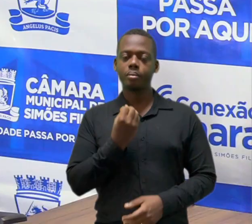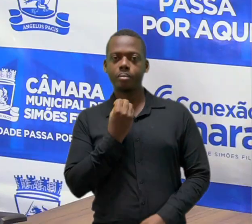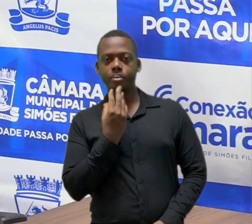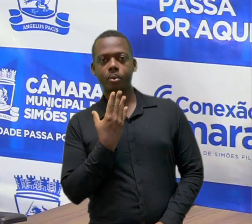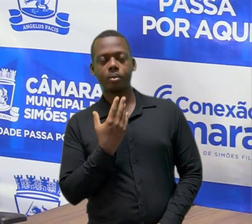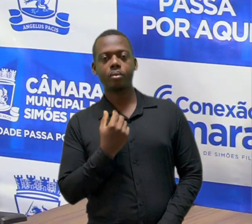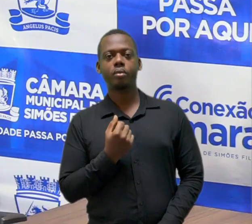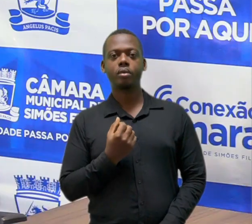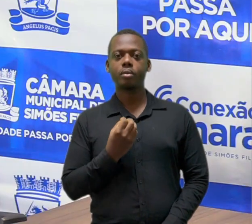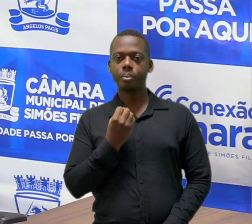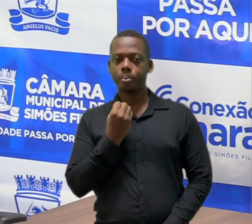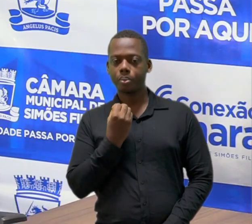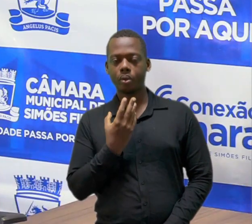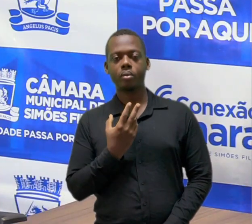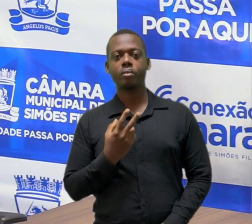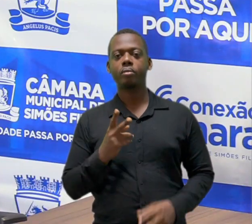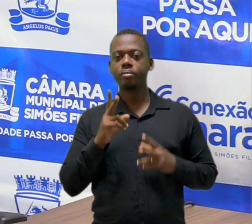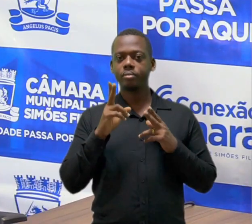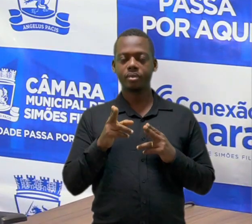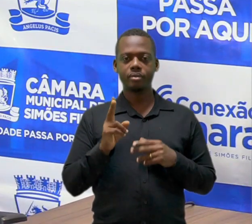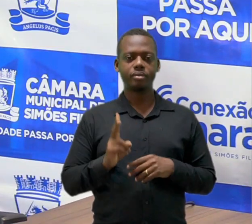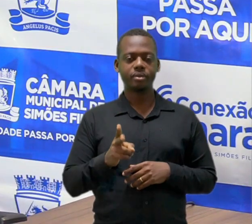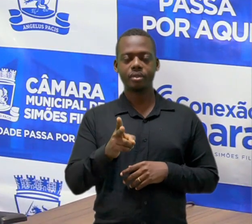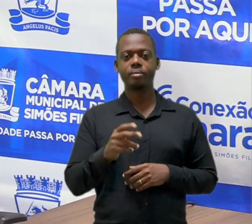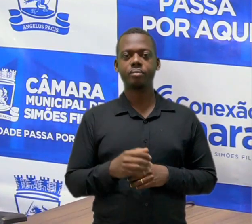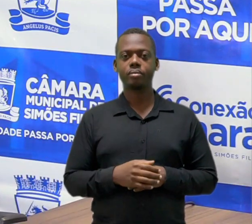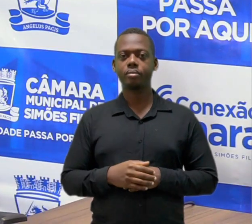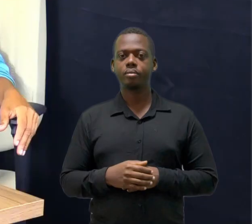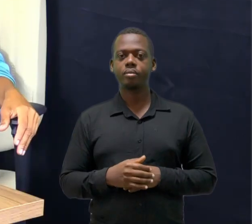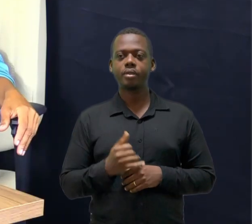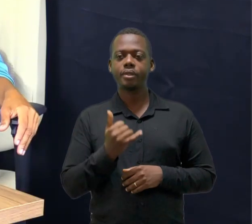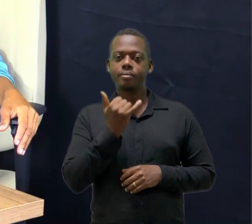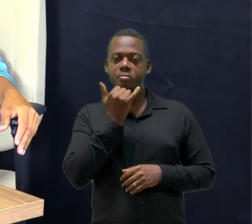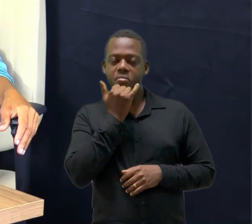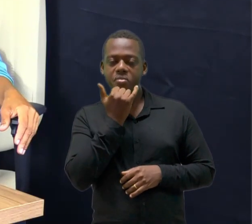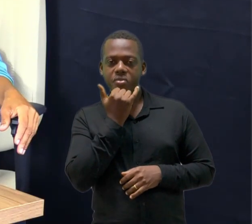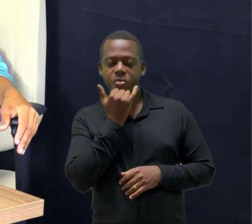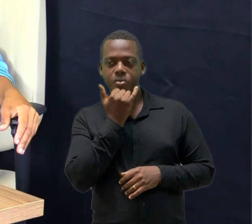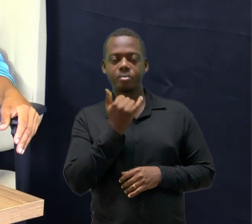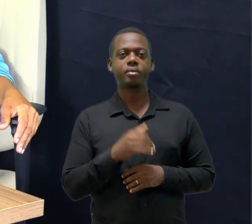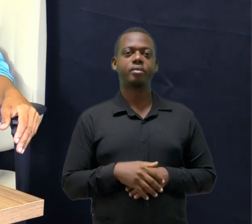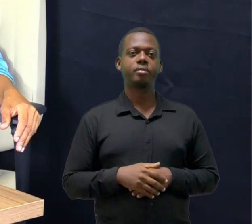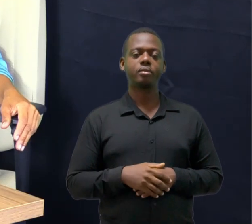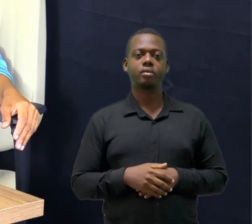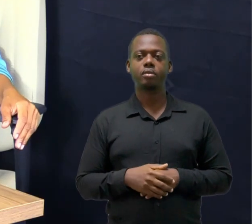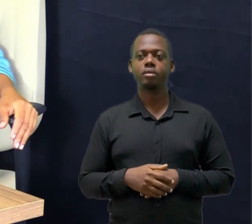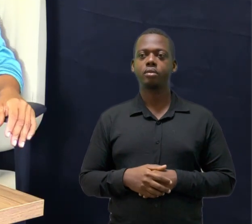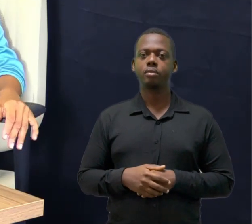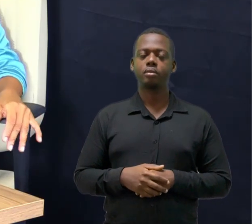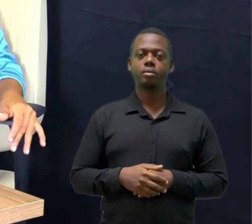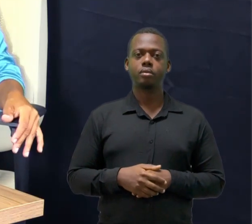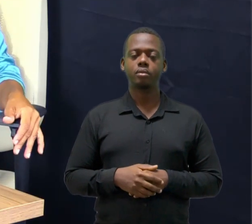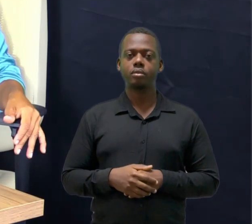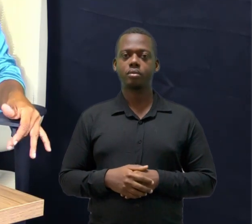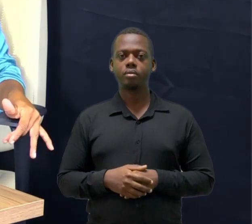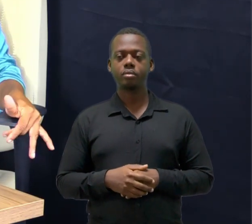geral. Boa e bom é Noite. boa e bom e noite, né? Me desculpe. Desculpe. Me desculpe, é Não, assim. desculpe. Não,